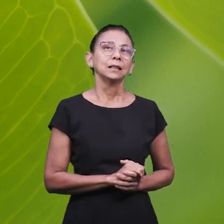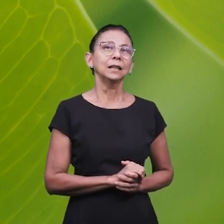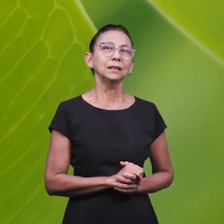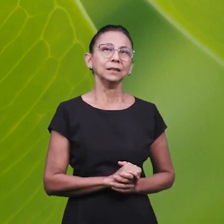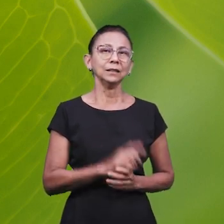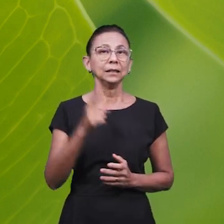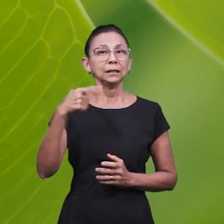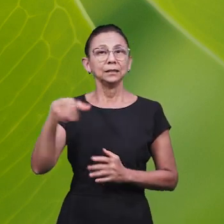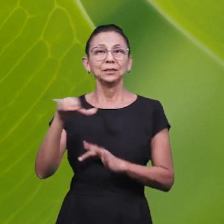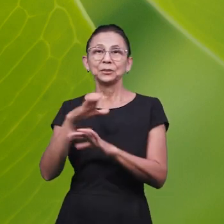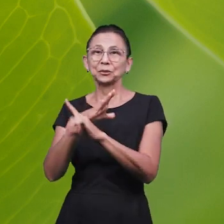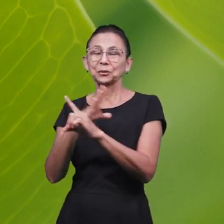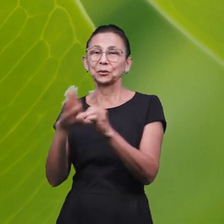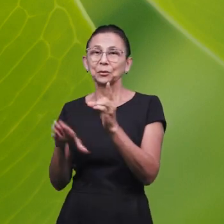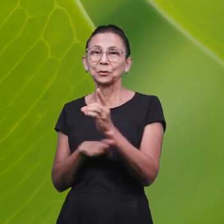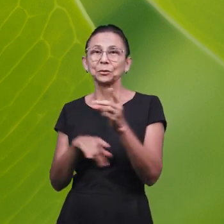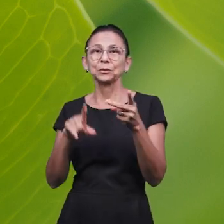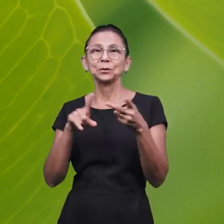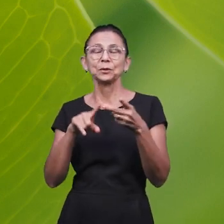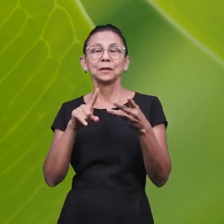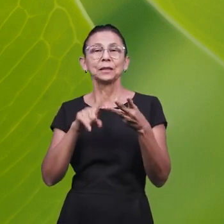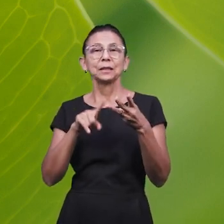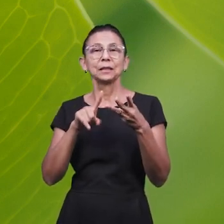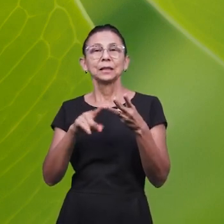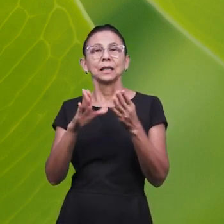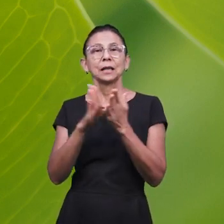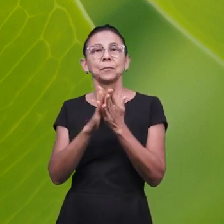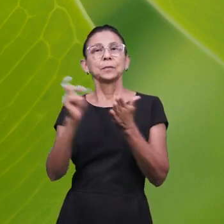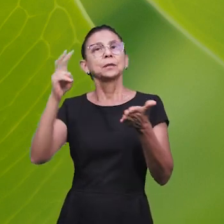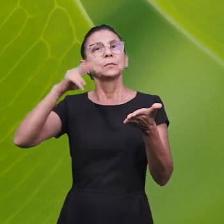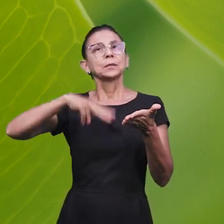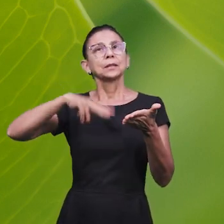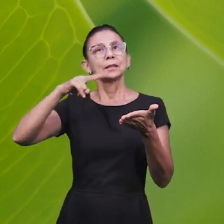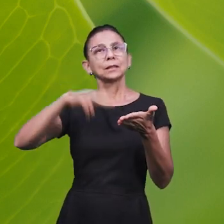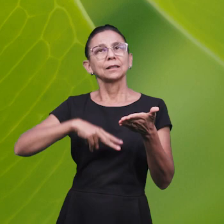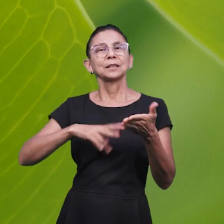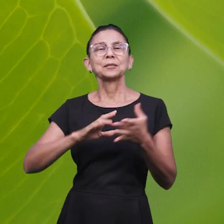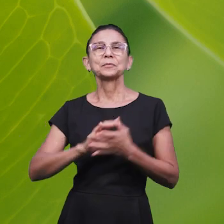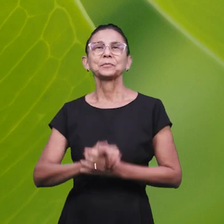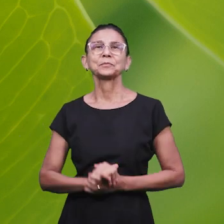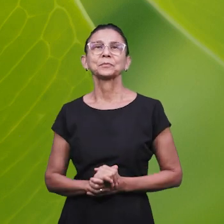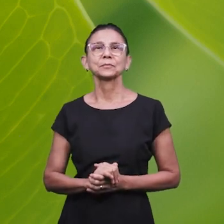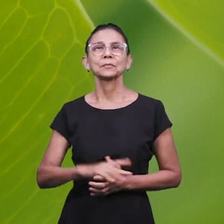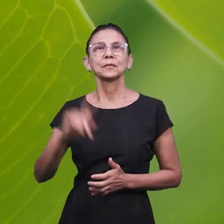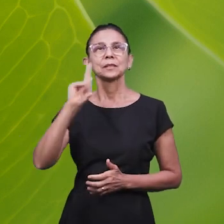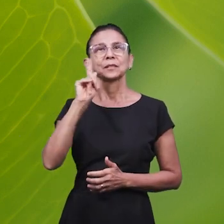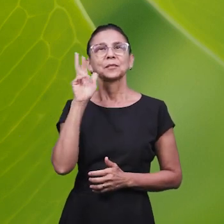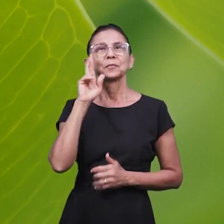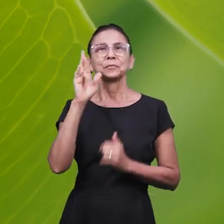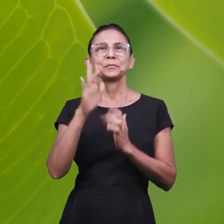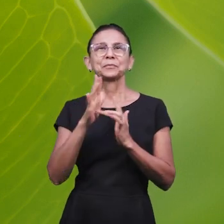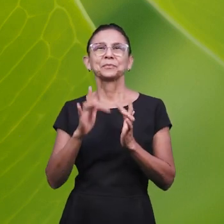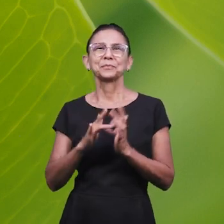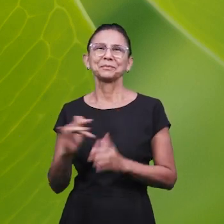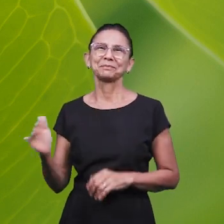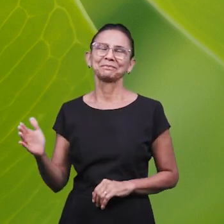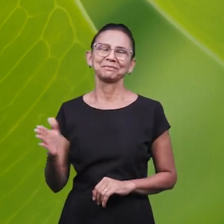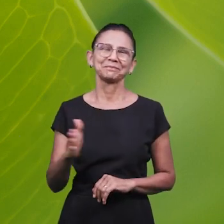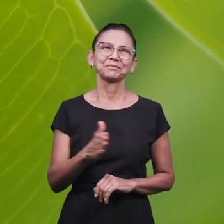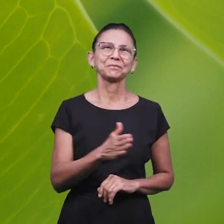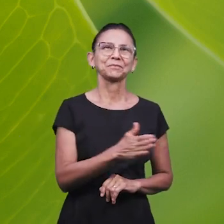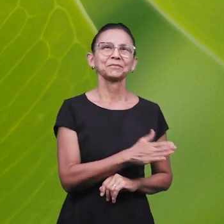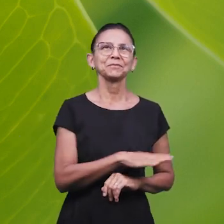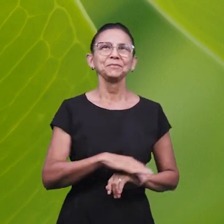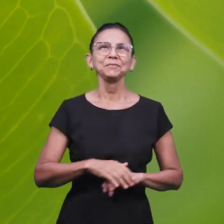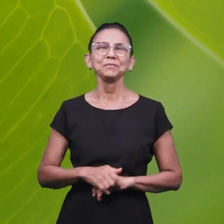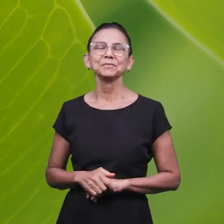ir no culto, ler a Bíblia, ouvir louvor, a paz do Senhor. A paz do